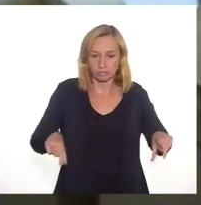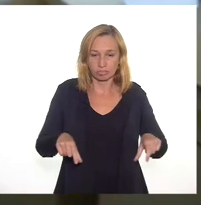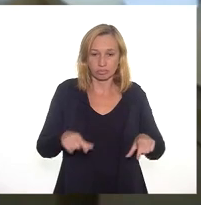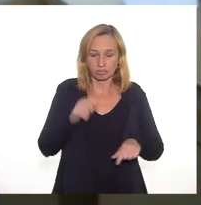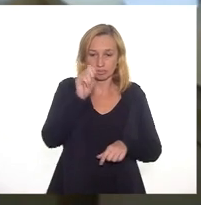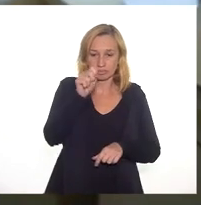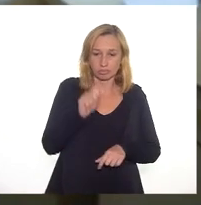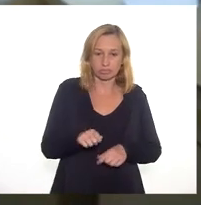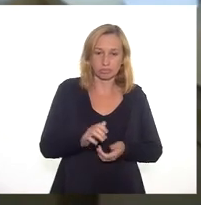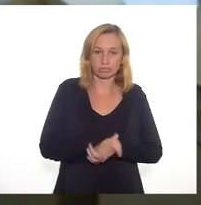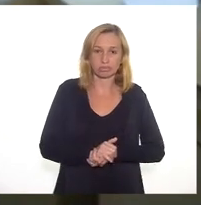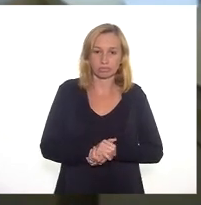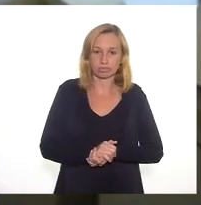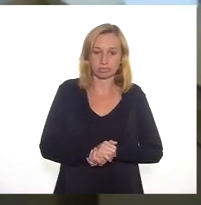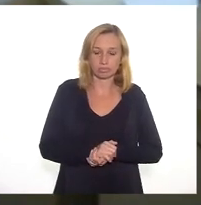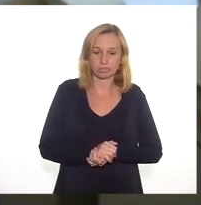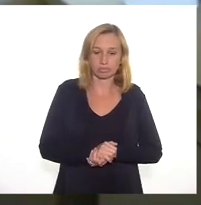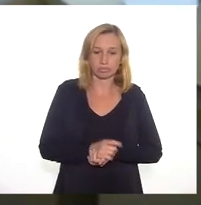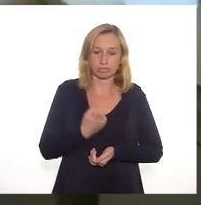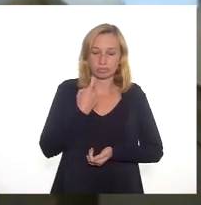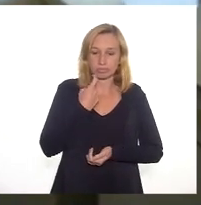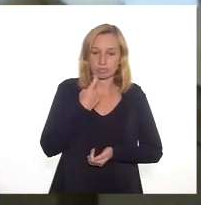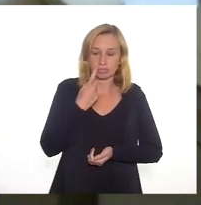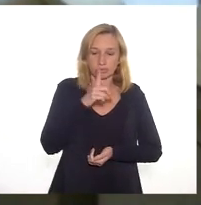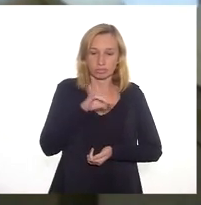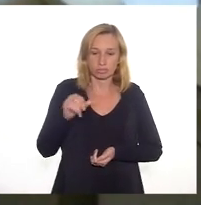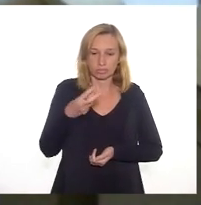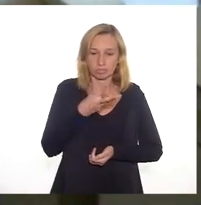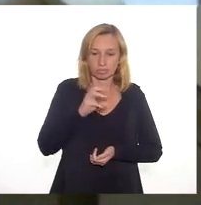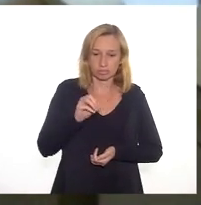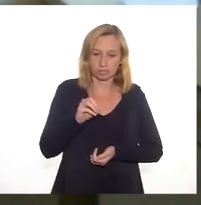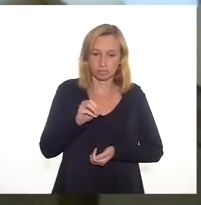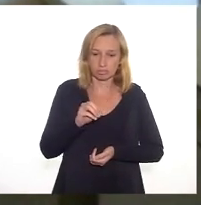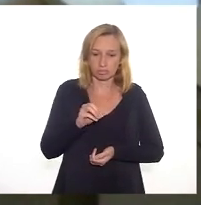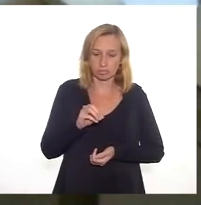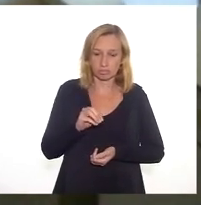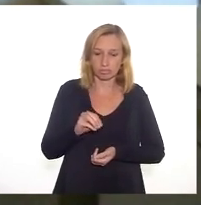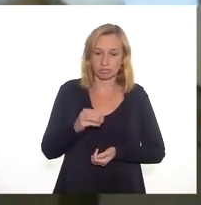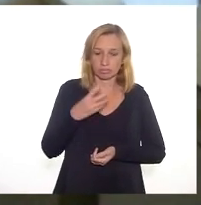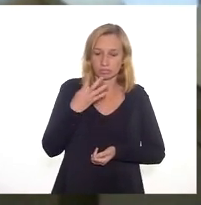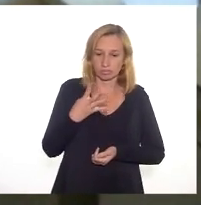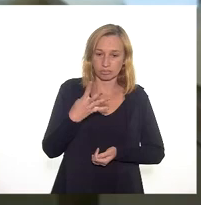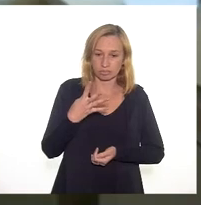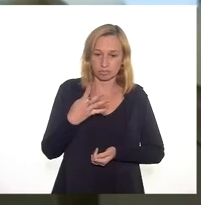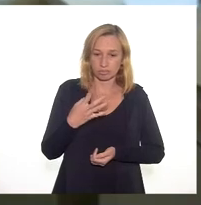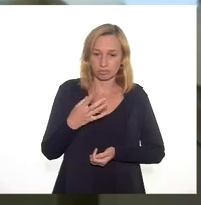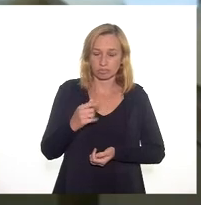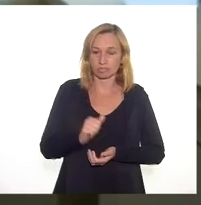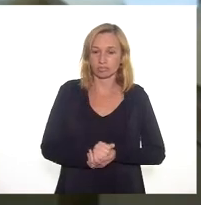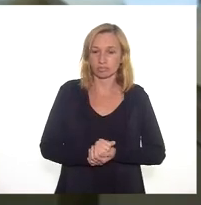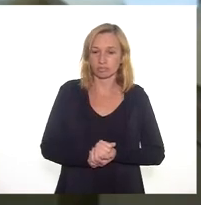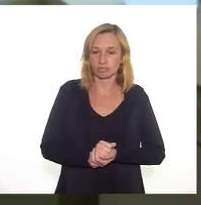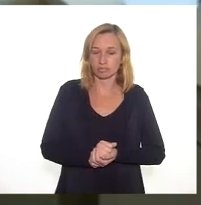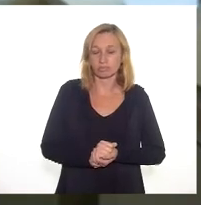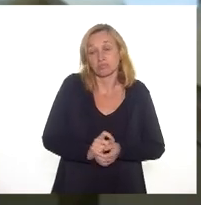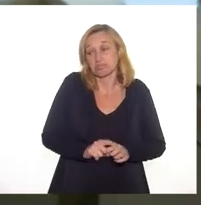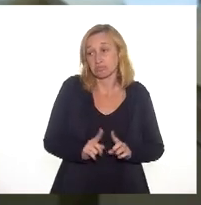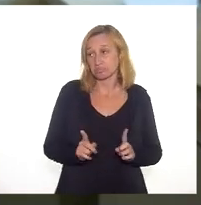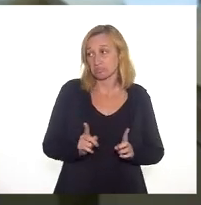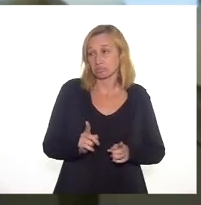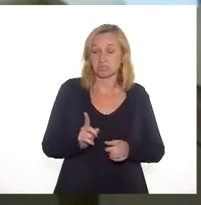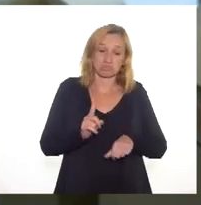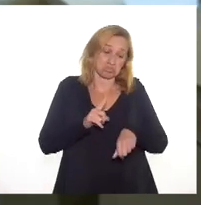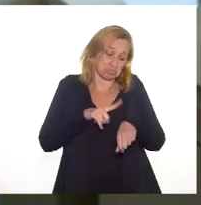leilão de sexta-feira, dia 30. Porque dos 4 lotes, 3 acudiram licitante e 1 não. Mas o